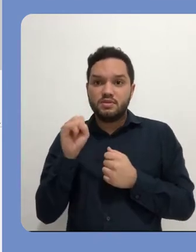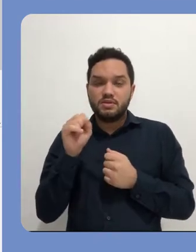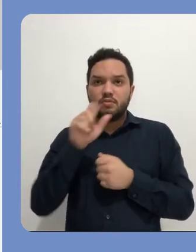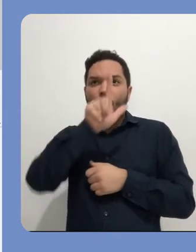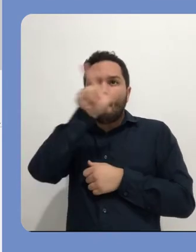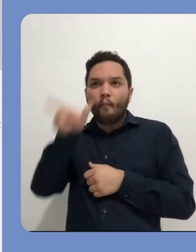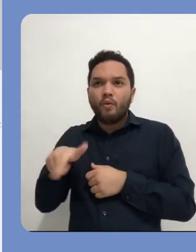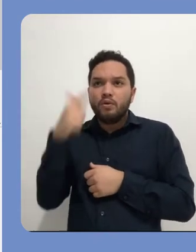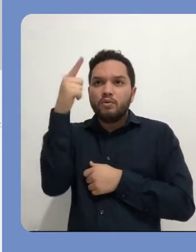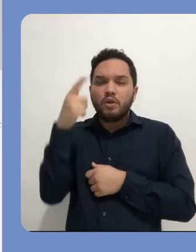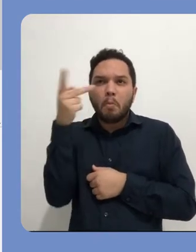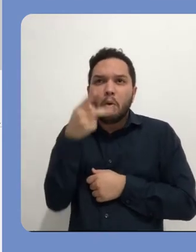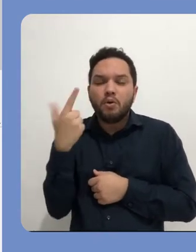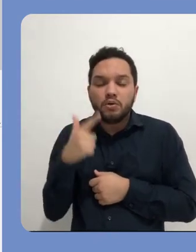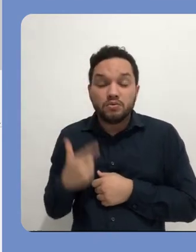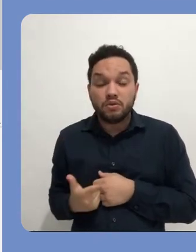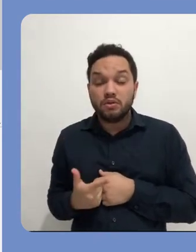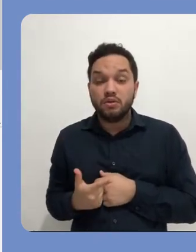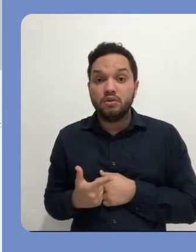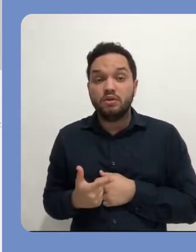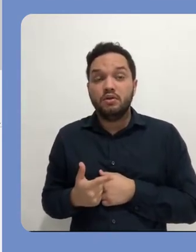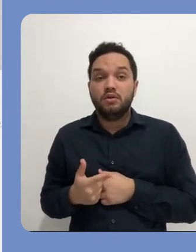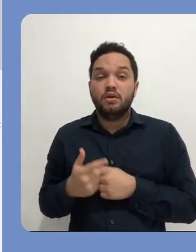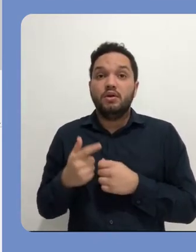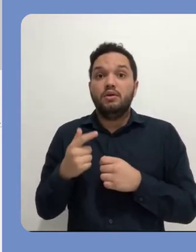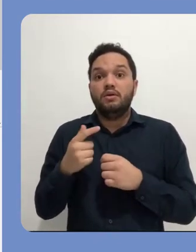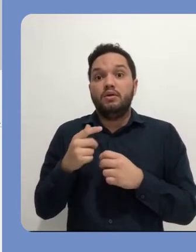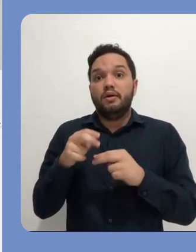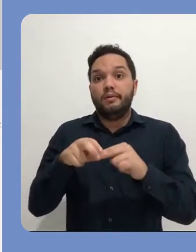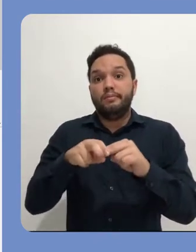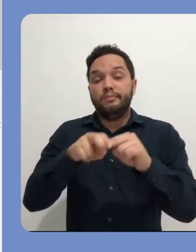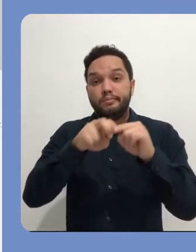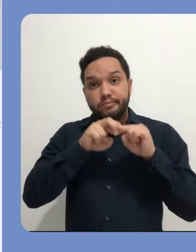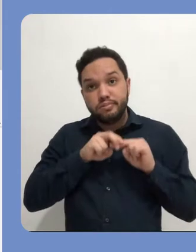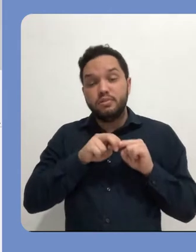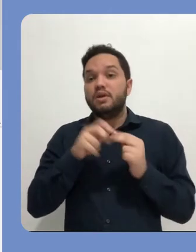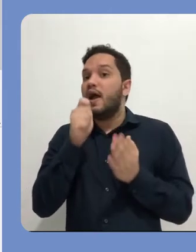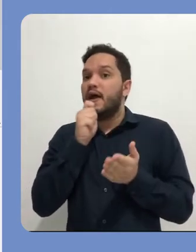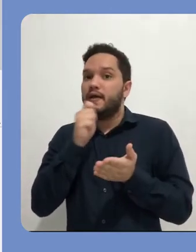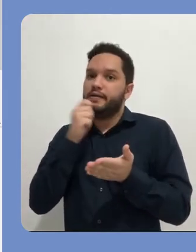selecionar a sua atividade. Se ela não estiver listada aqui,